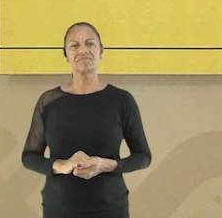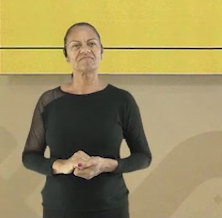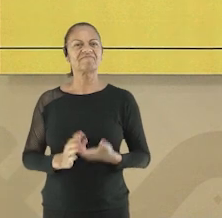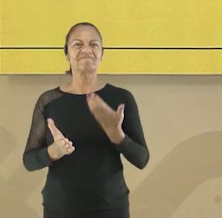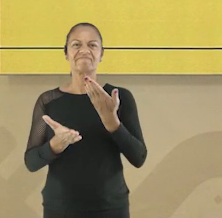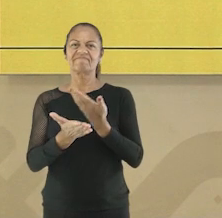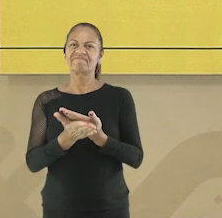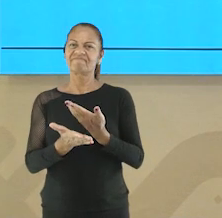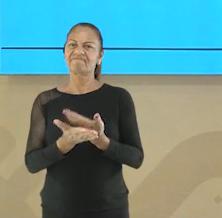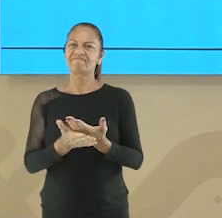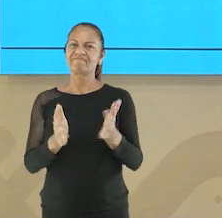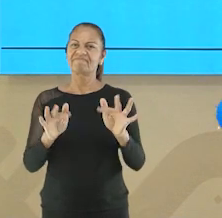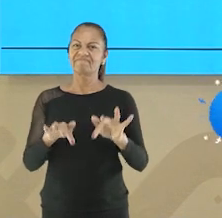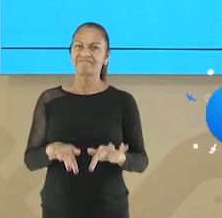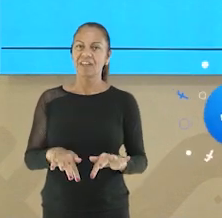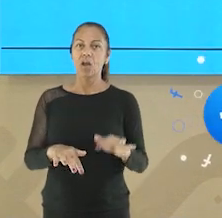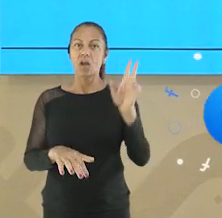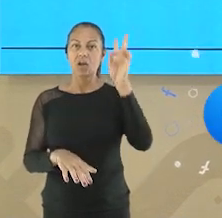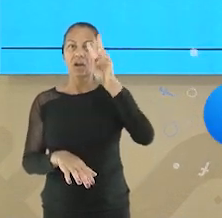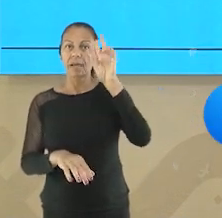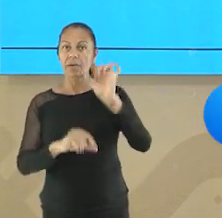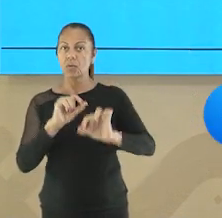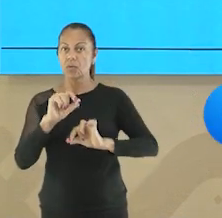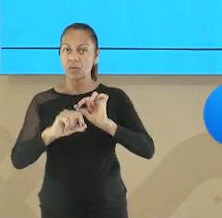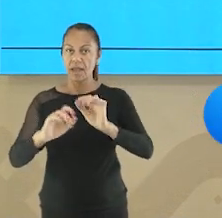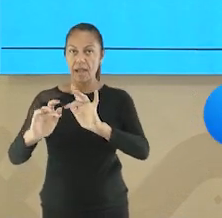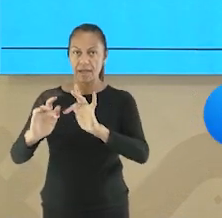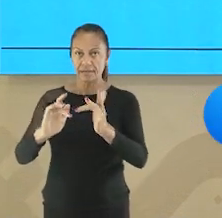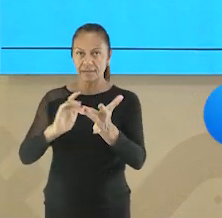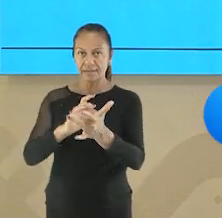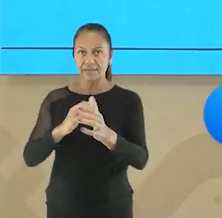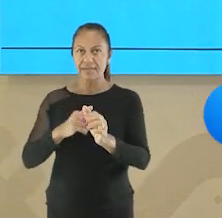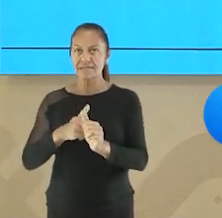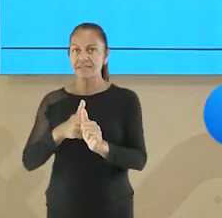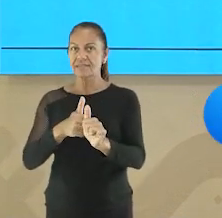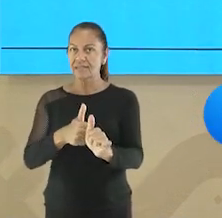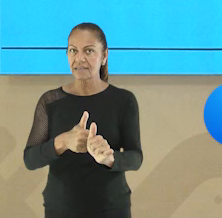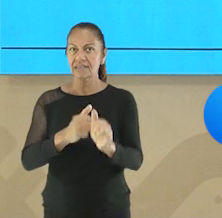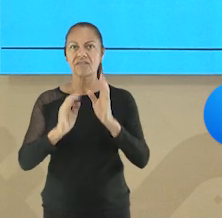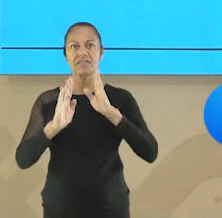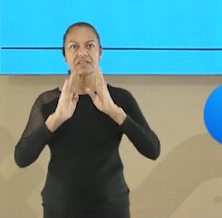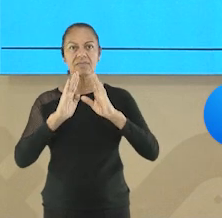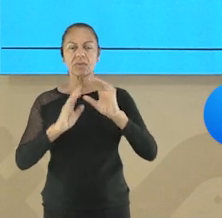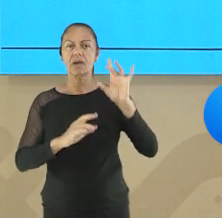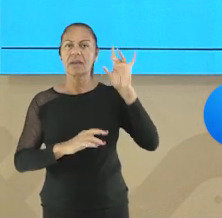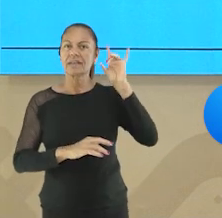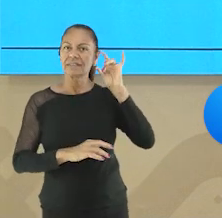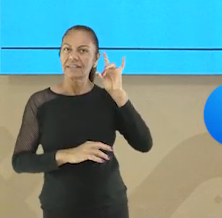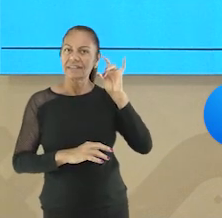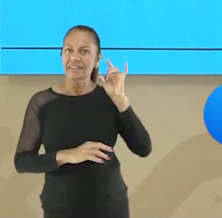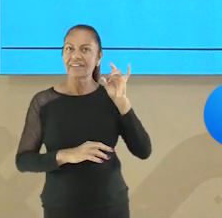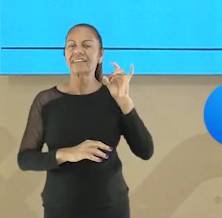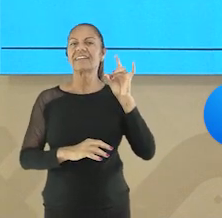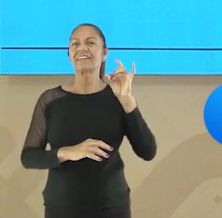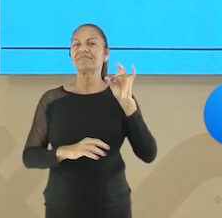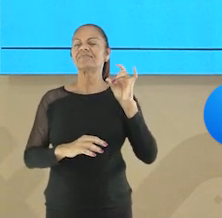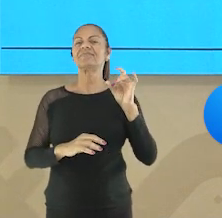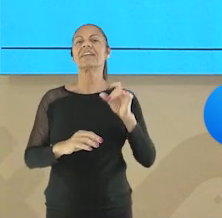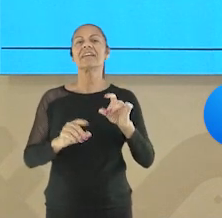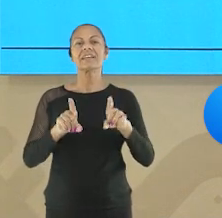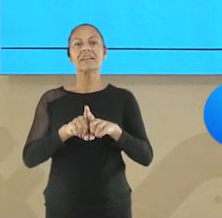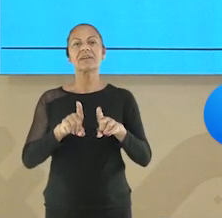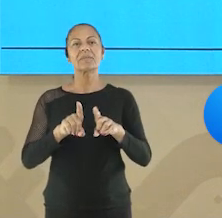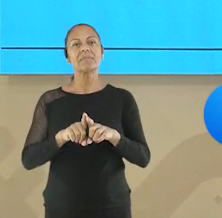E a nossa aula chegou ao fim. Eu quero lembrar vocês de seguirem as nossas redes sociais, que são o Facebook e o Instagram, no @Dever em Casa